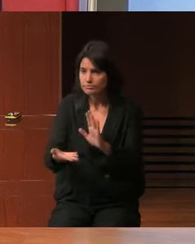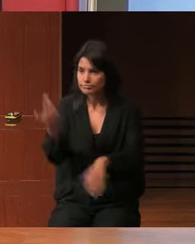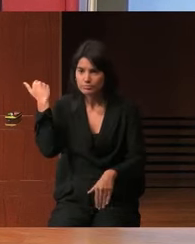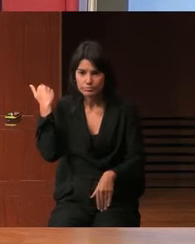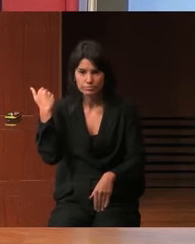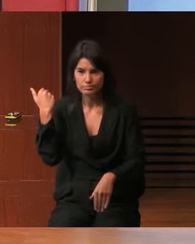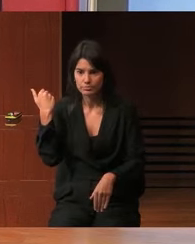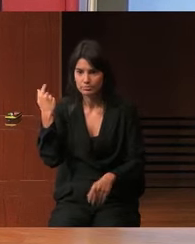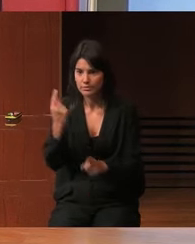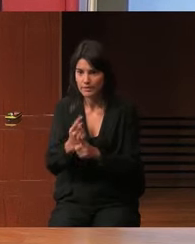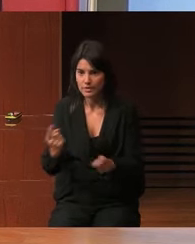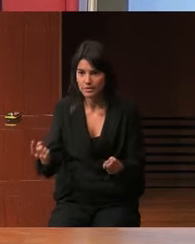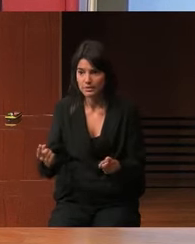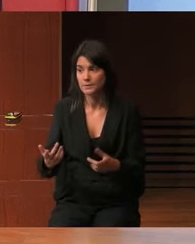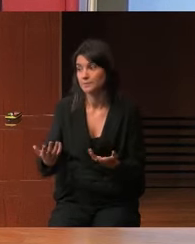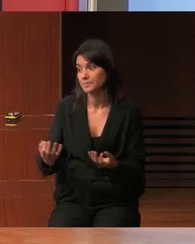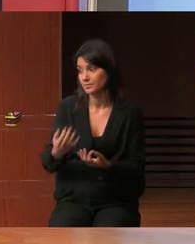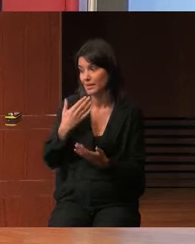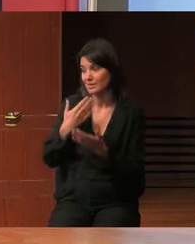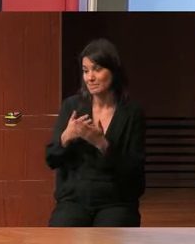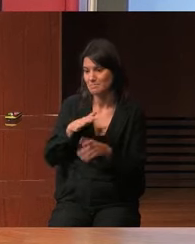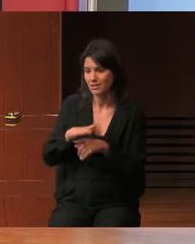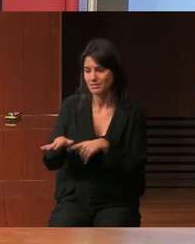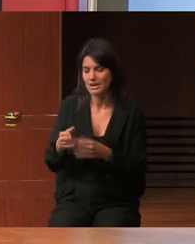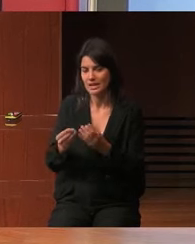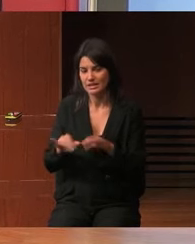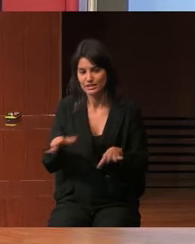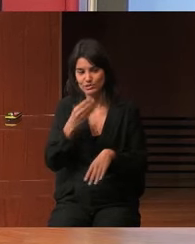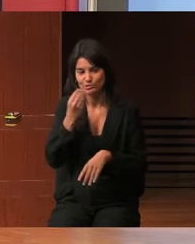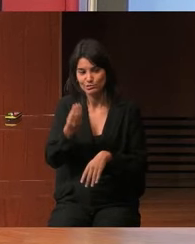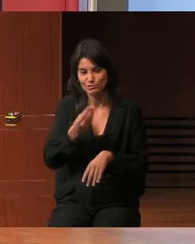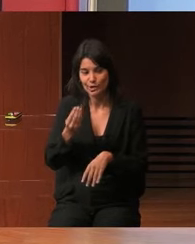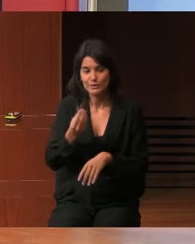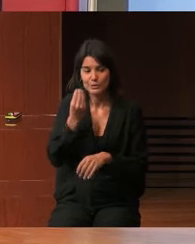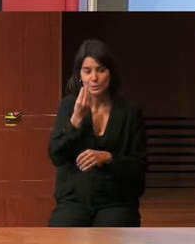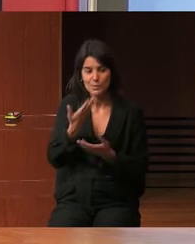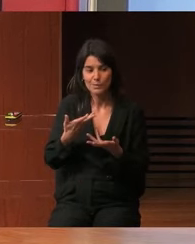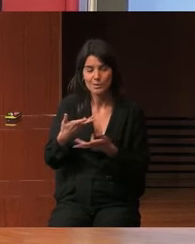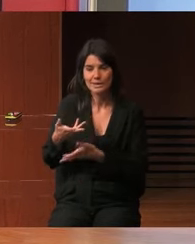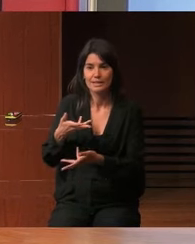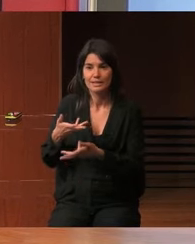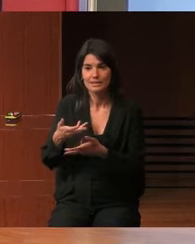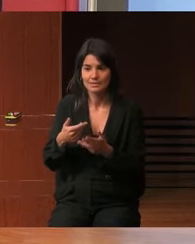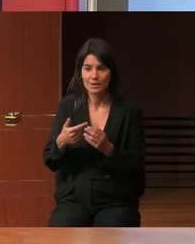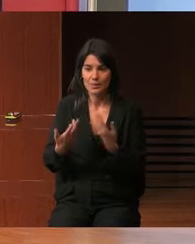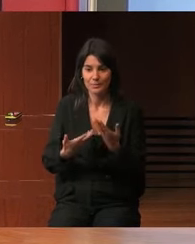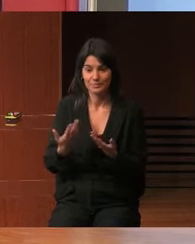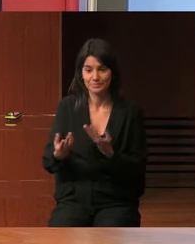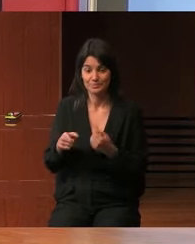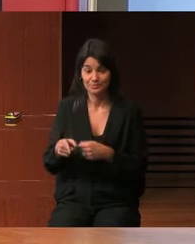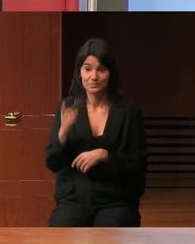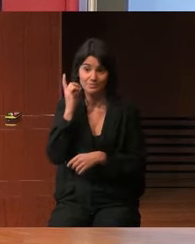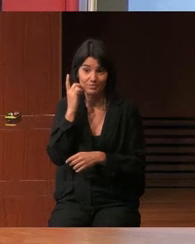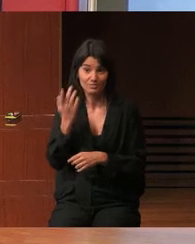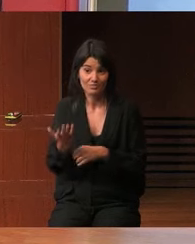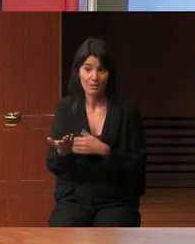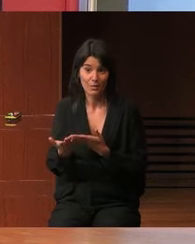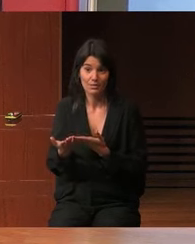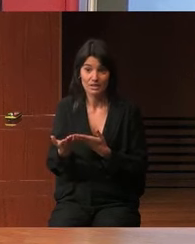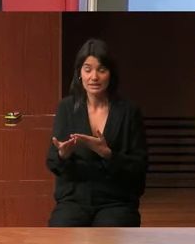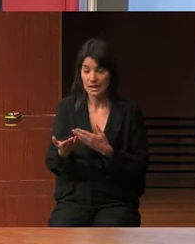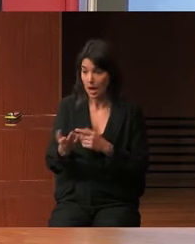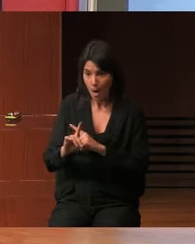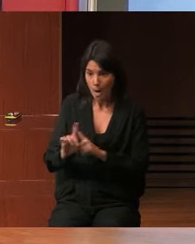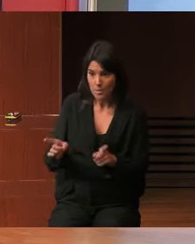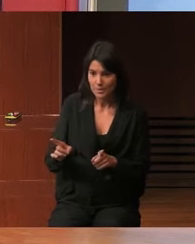forma, impacta na relação que as próprias crianças e jovens passam a ter com aquele dispositivo. Portanto, certo. Se há algo que é